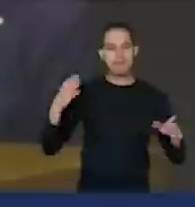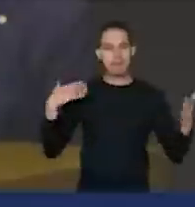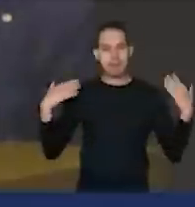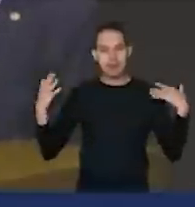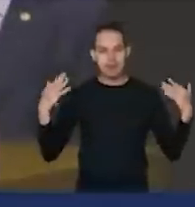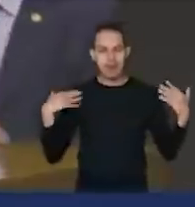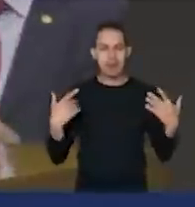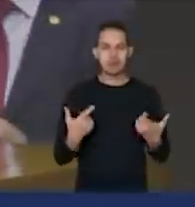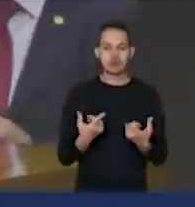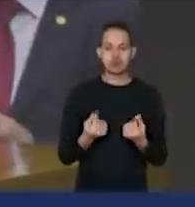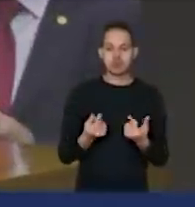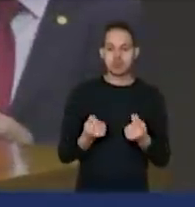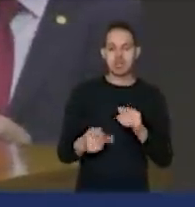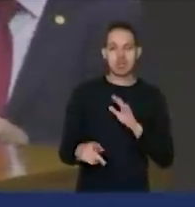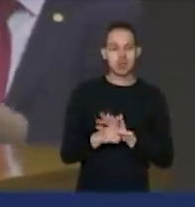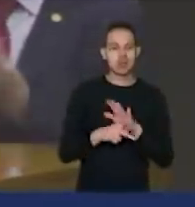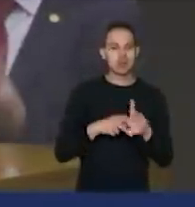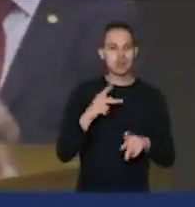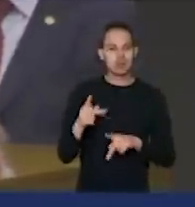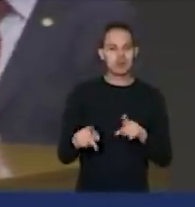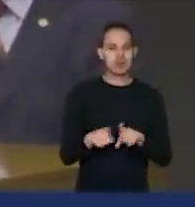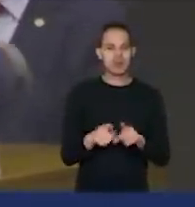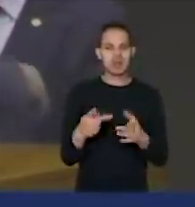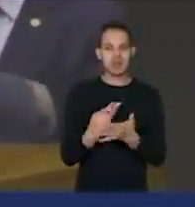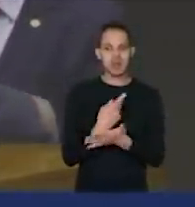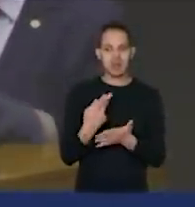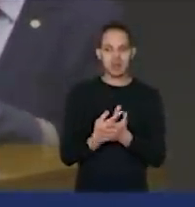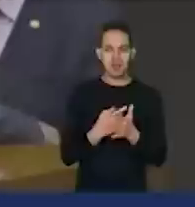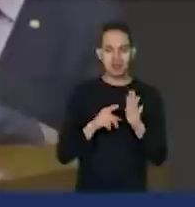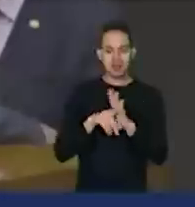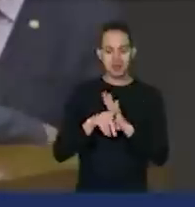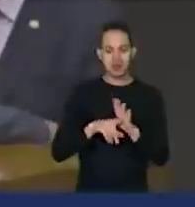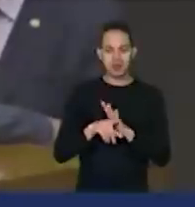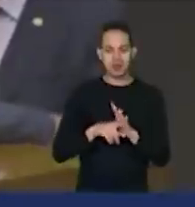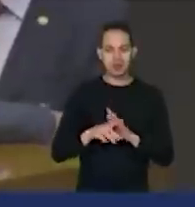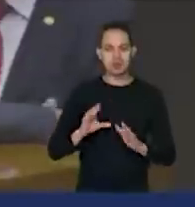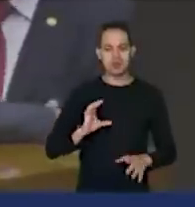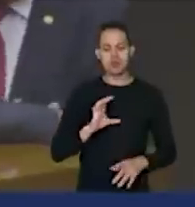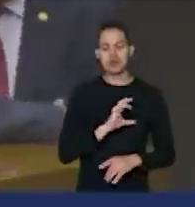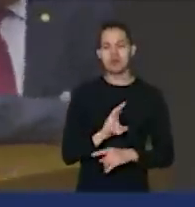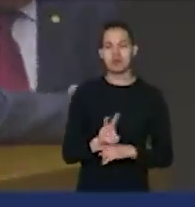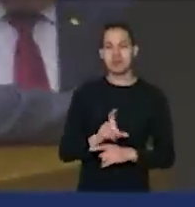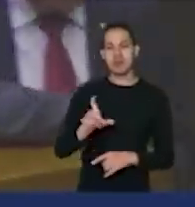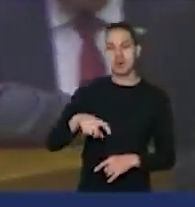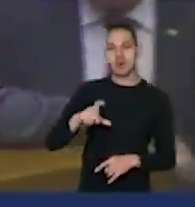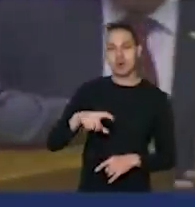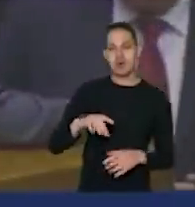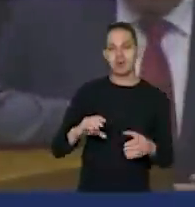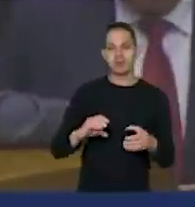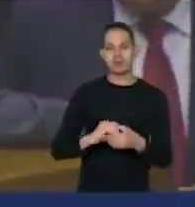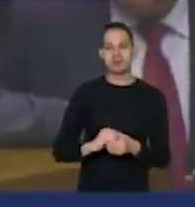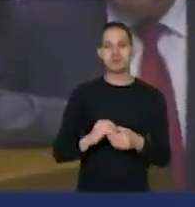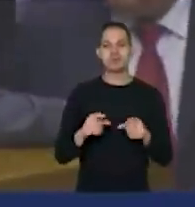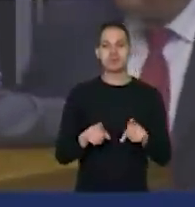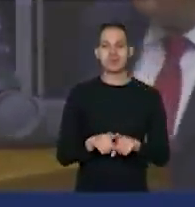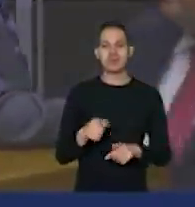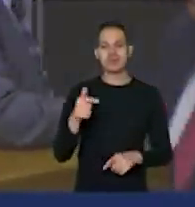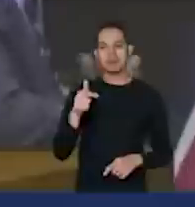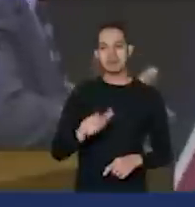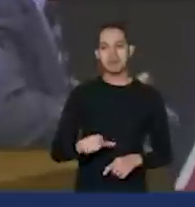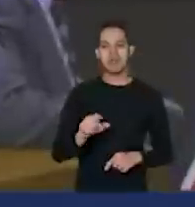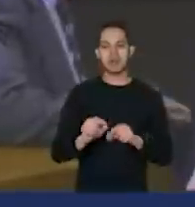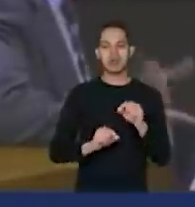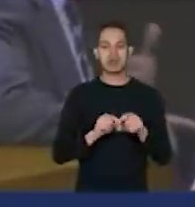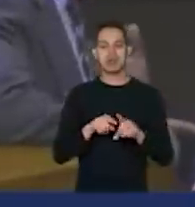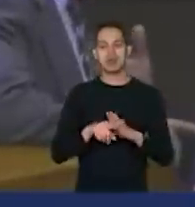vimos as irregularidades na auditoria que eu relatei na comissão de fiscalização do cartão do corporativo. Mais do que isso, a investigação que também